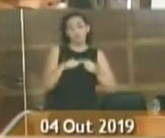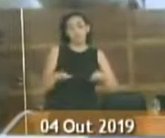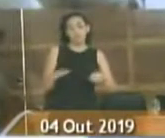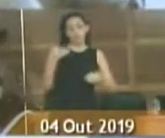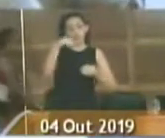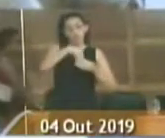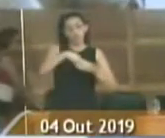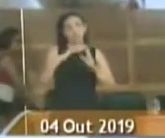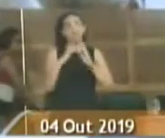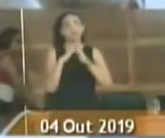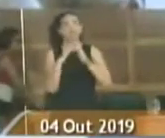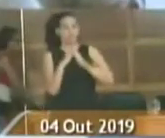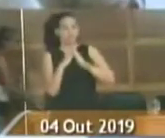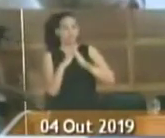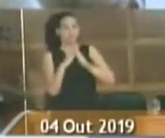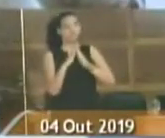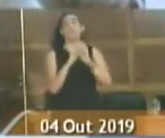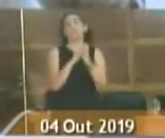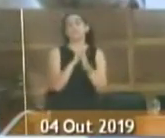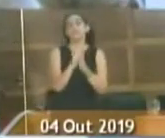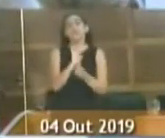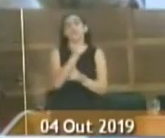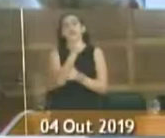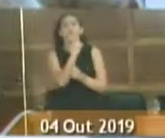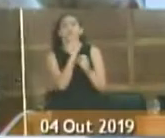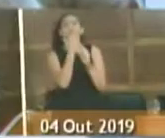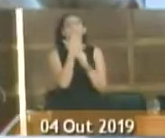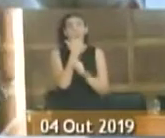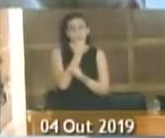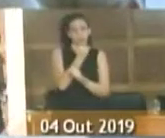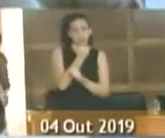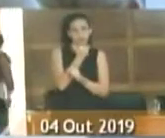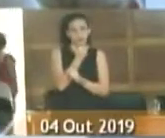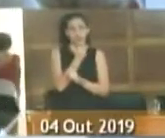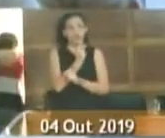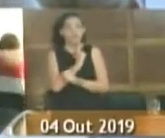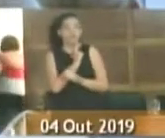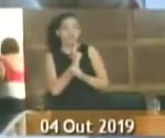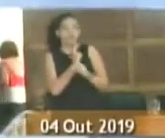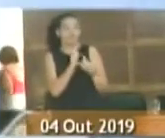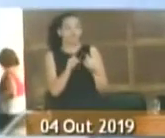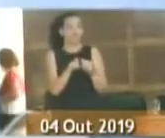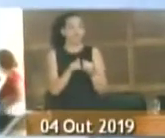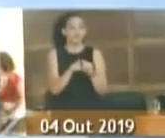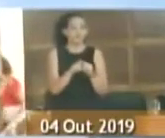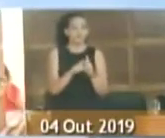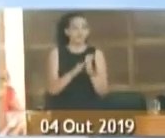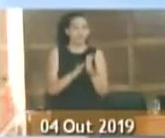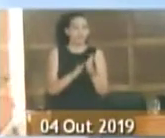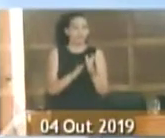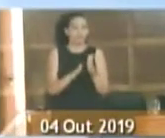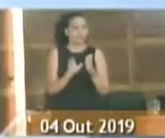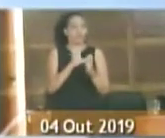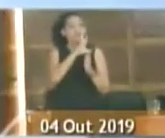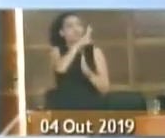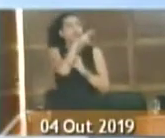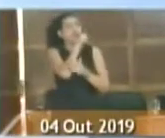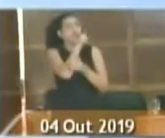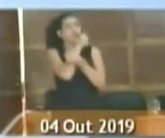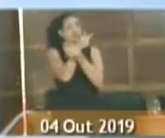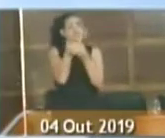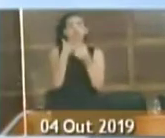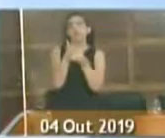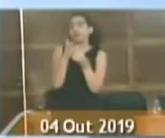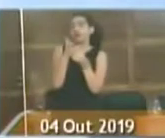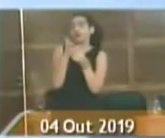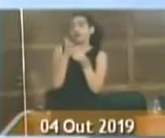que servem ao consumo humano, e temos outros, pode passar, animais que, como um coelhinho,